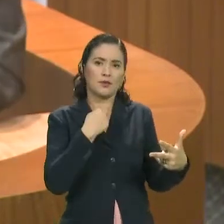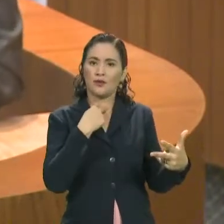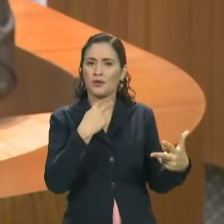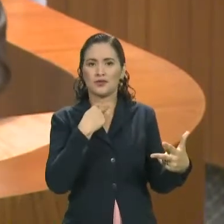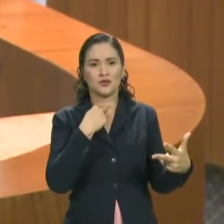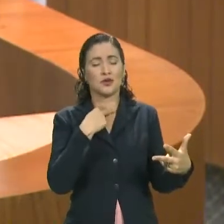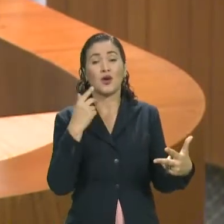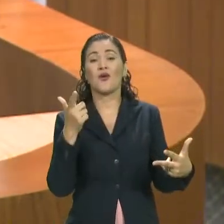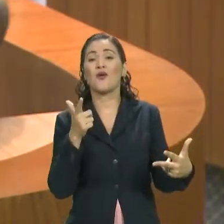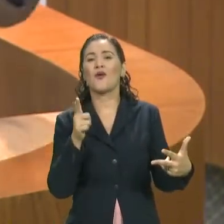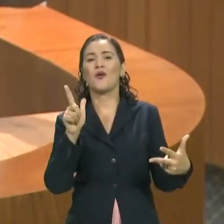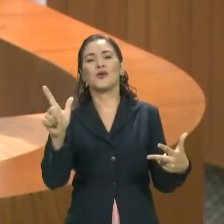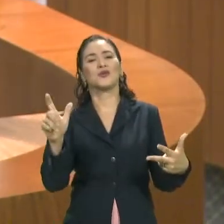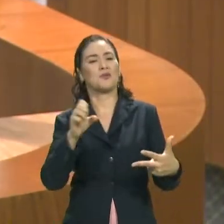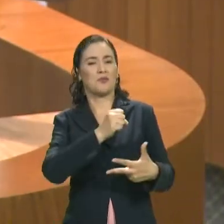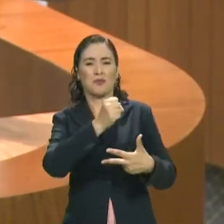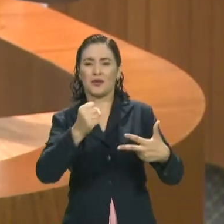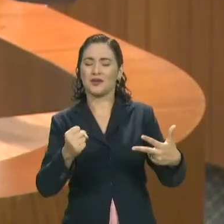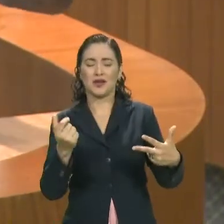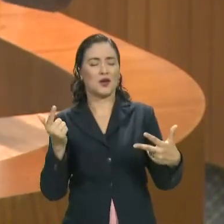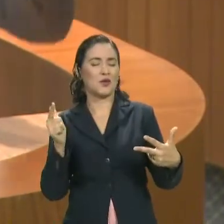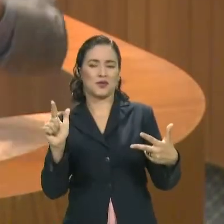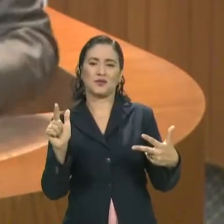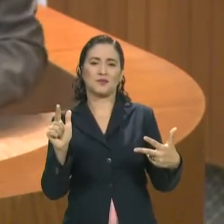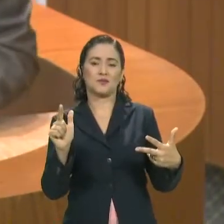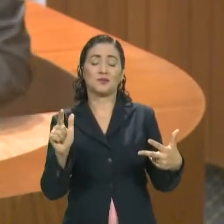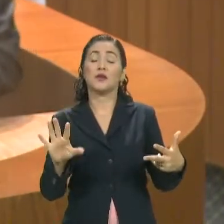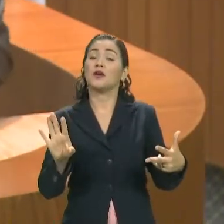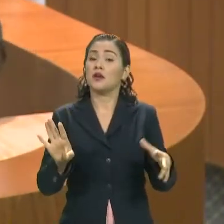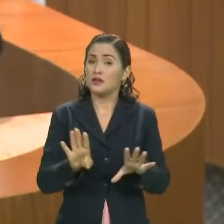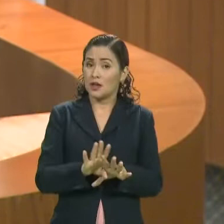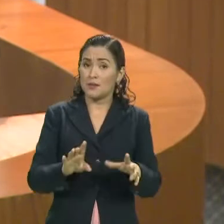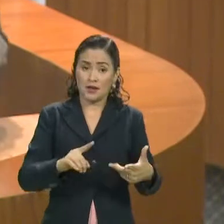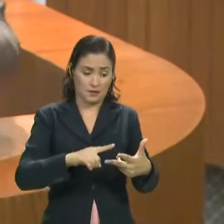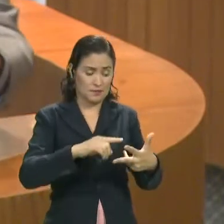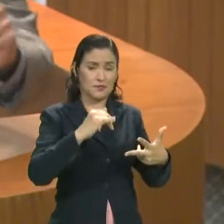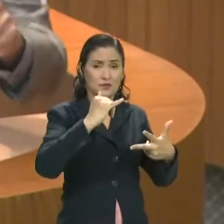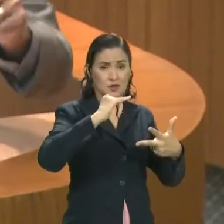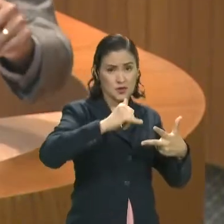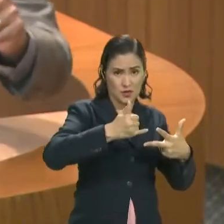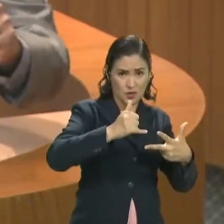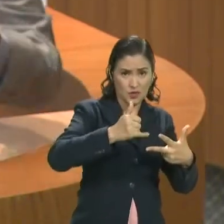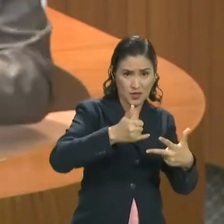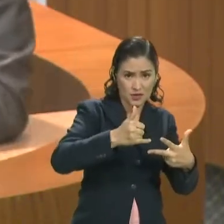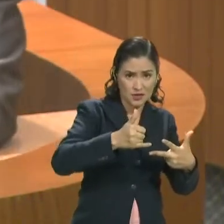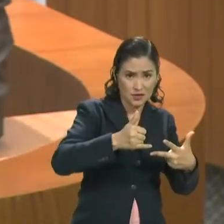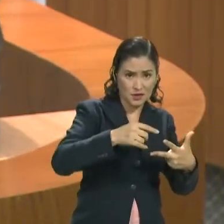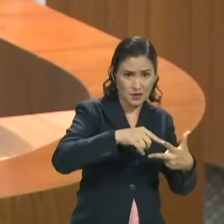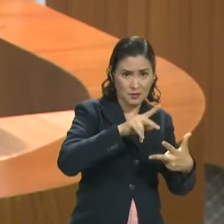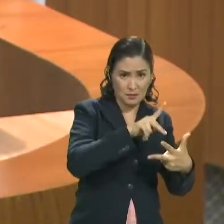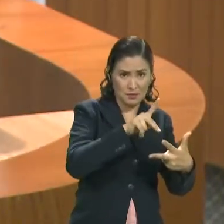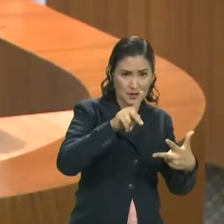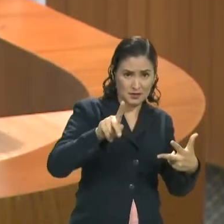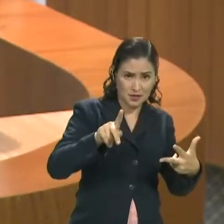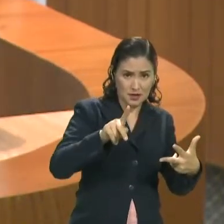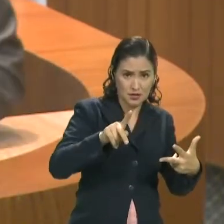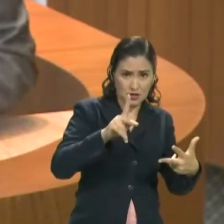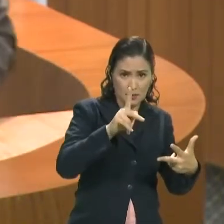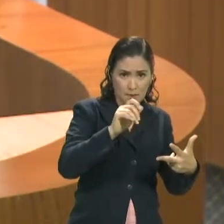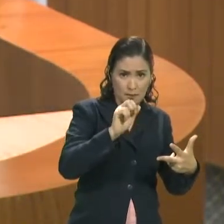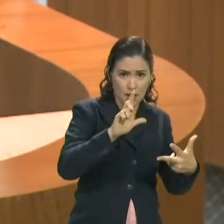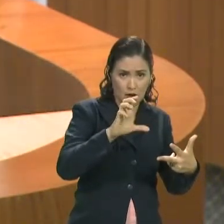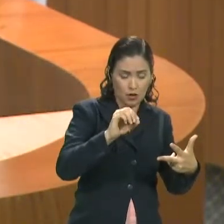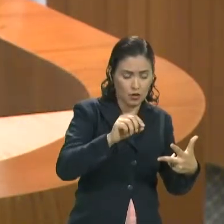a 12. Assim como o presidente do Tribunal de Justiça, ele não pode chegar e fechar